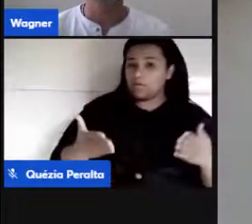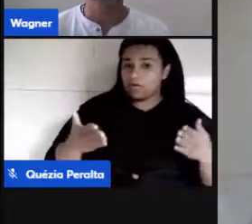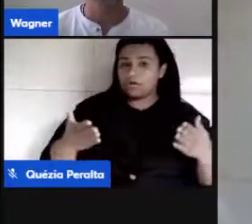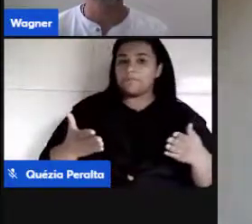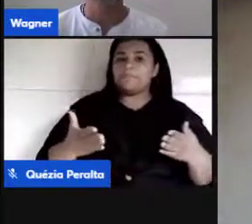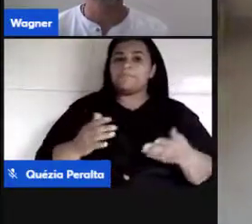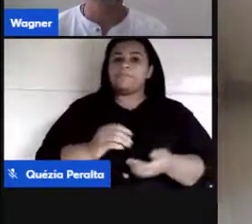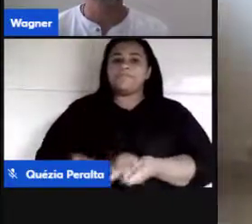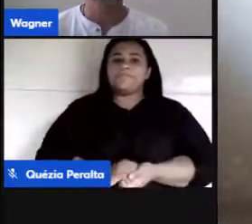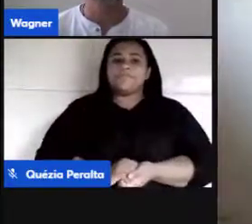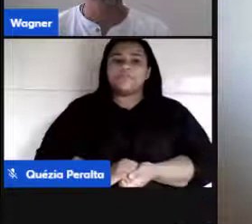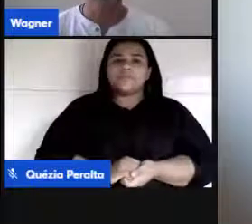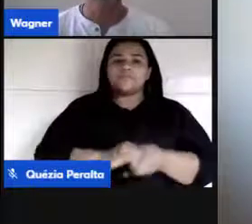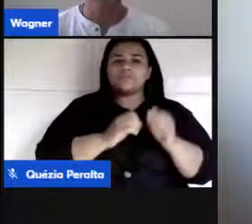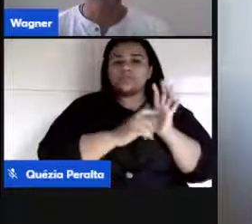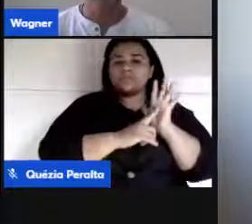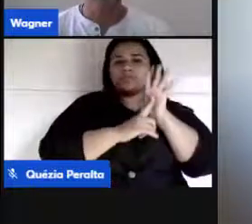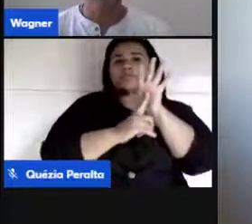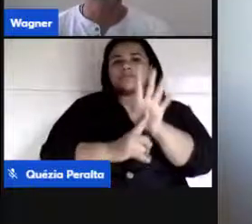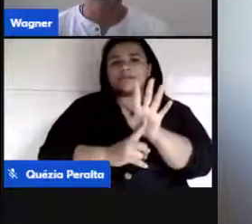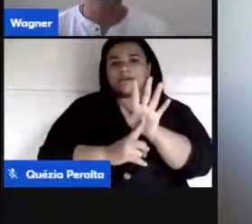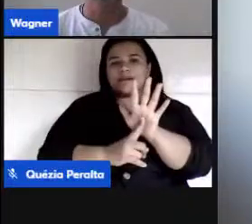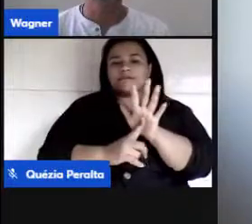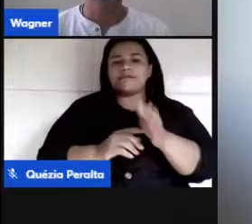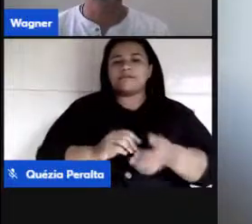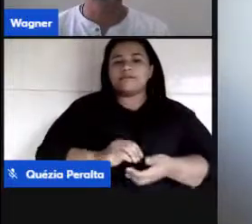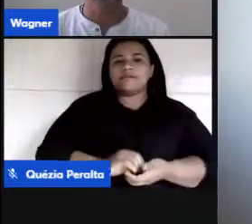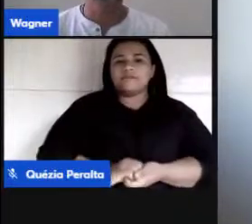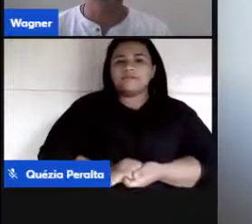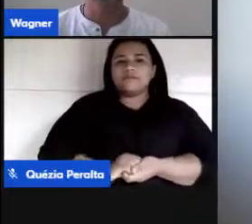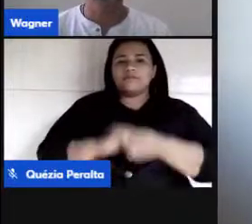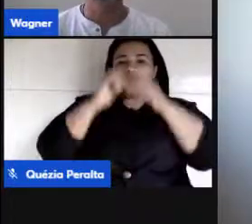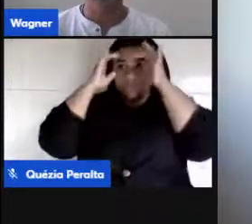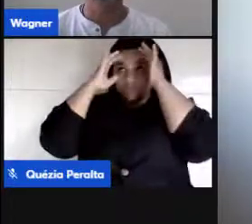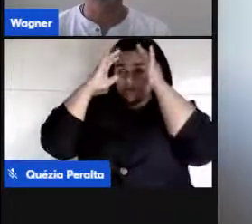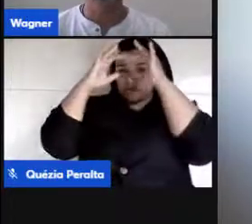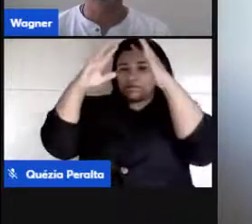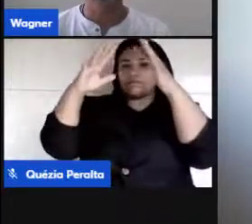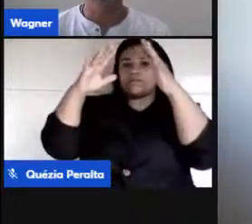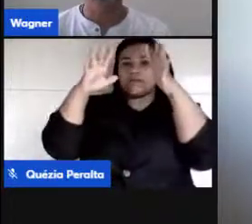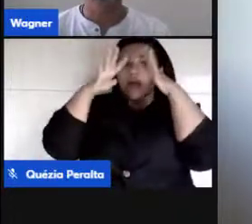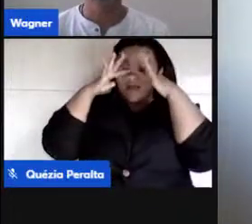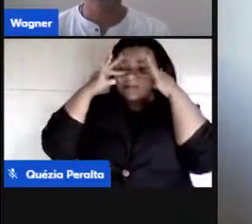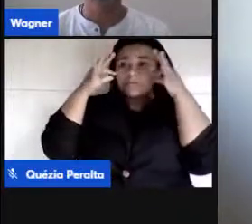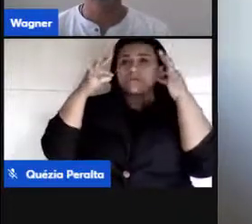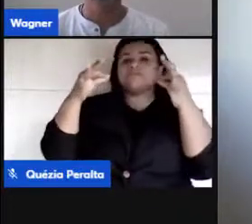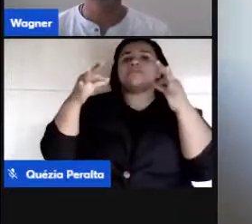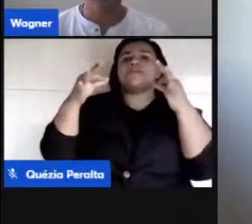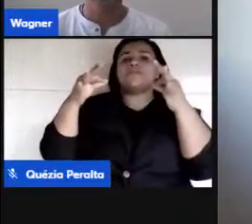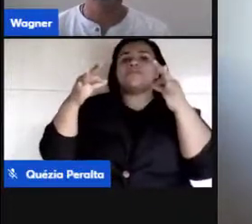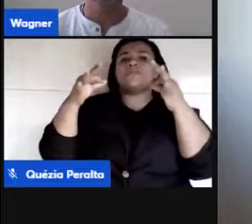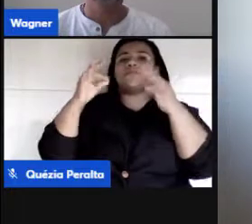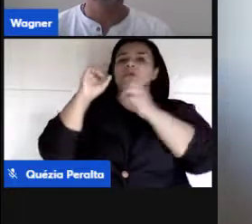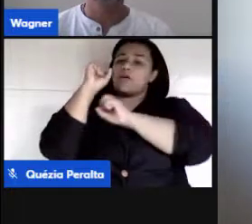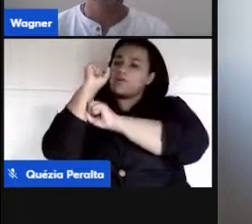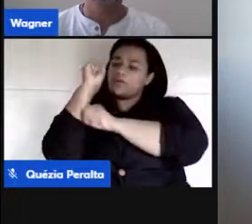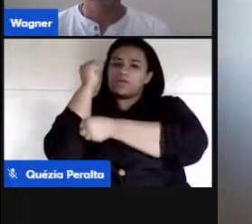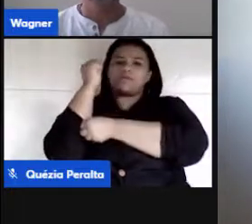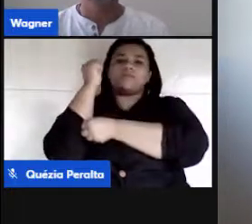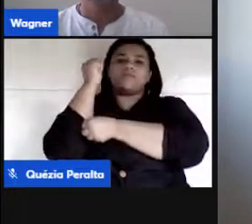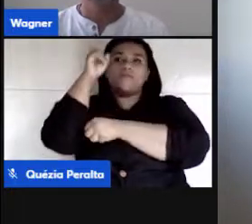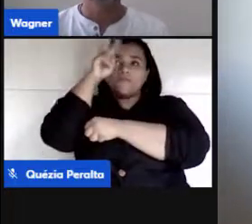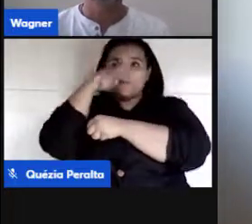iremos demonstrar a capacidade de raciocínio, de atenção e a coordenação motora visual